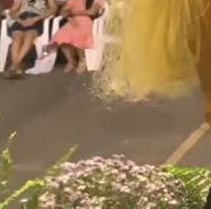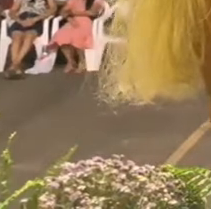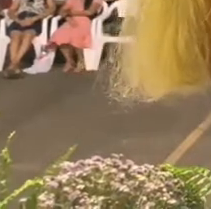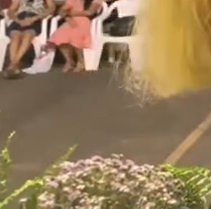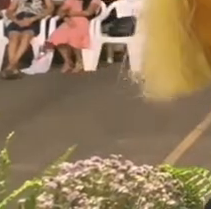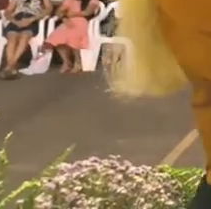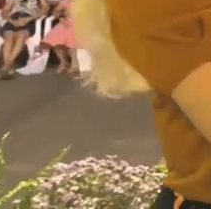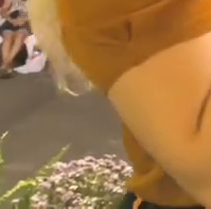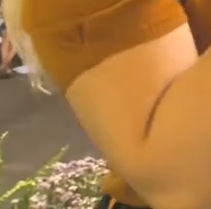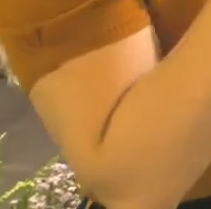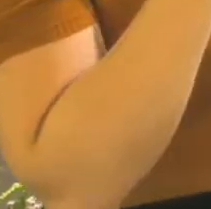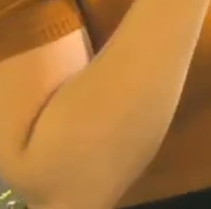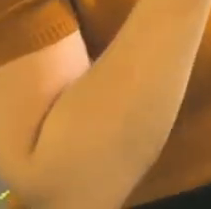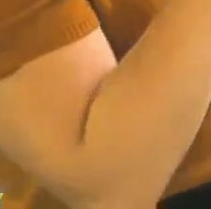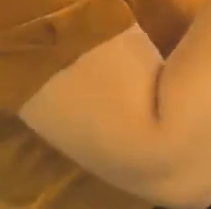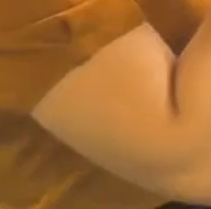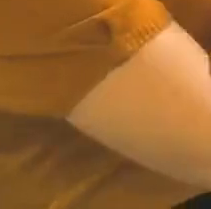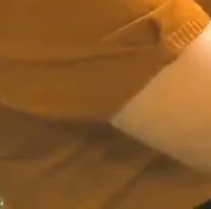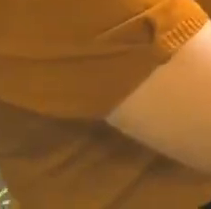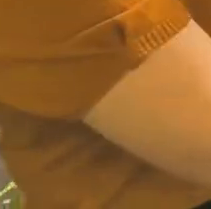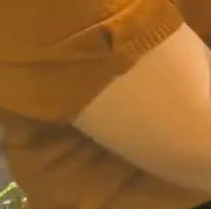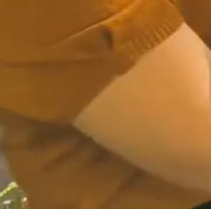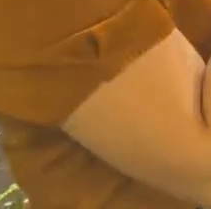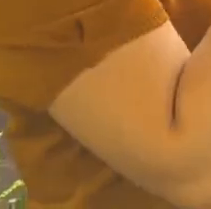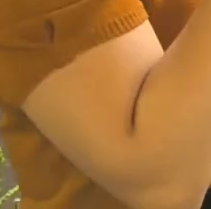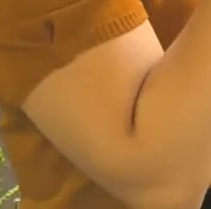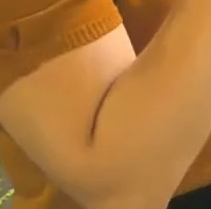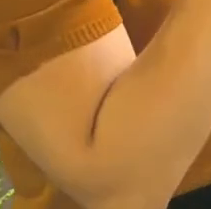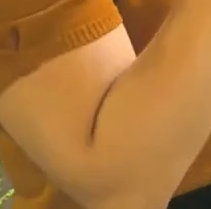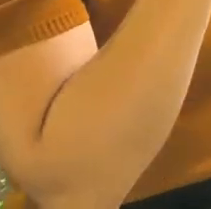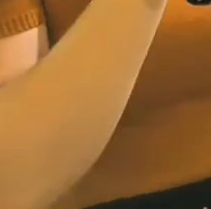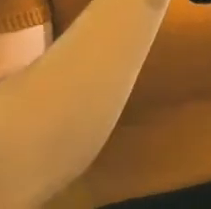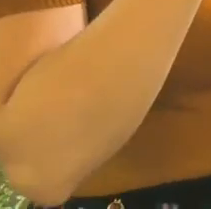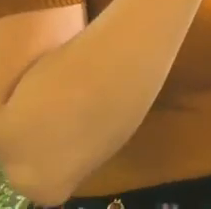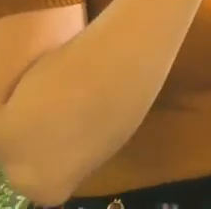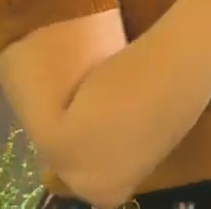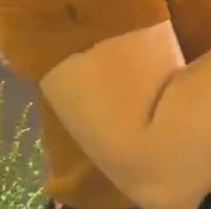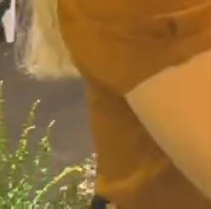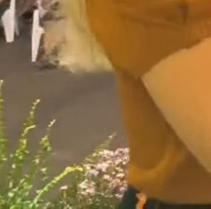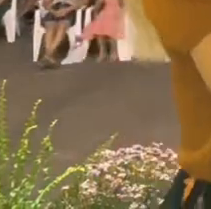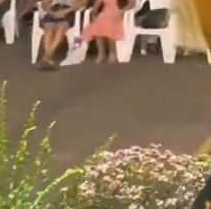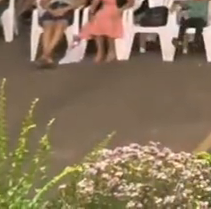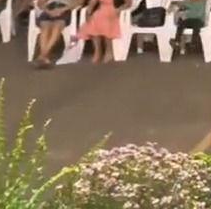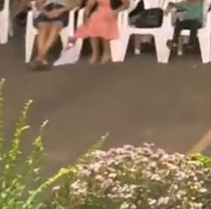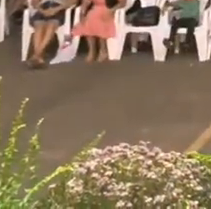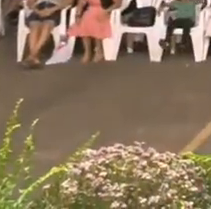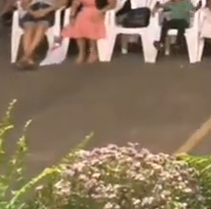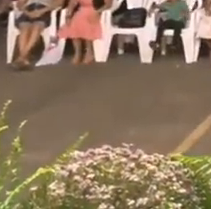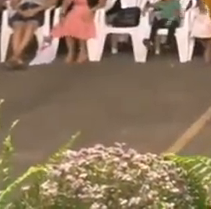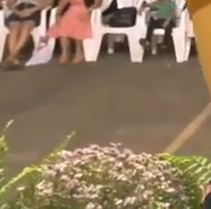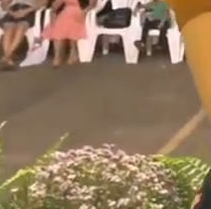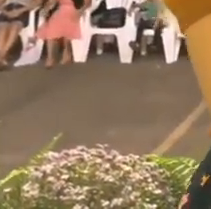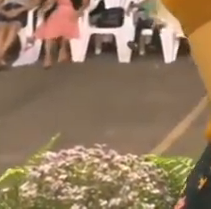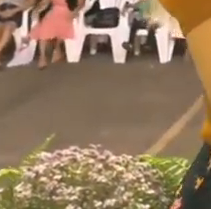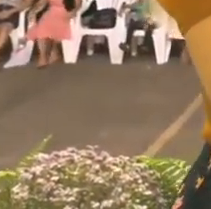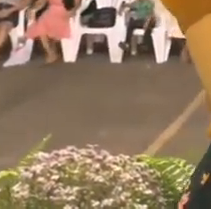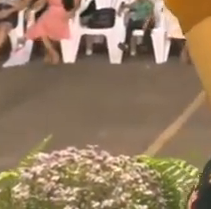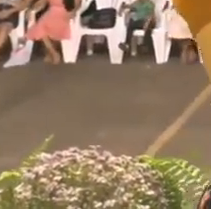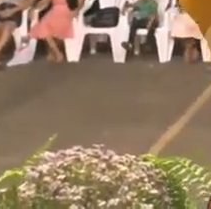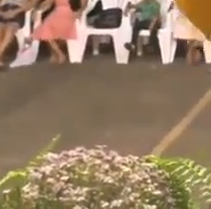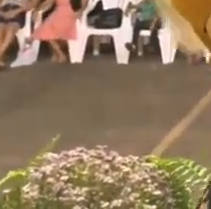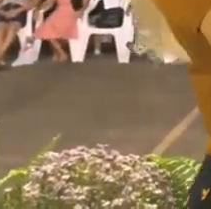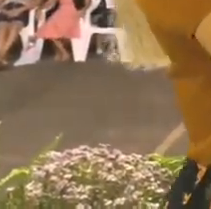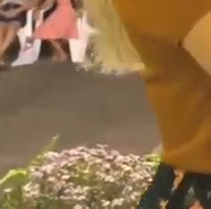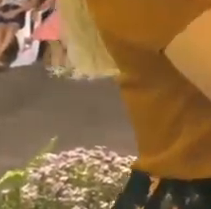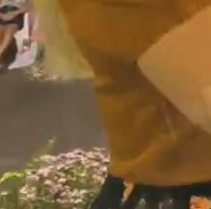nas barracas vocês podem ver também as barracas nos cantos laterais neste momento esses comprimento aí